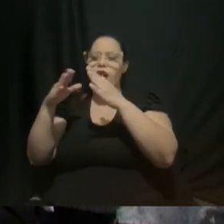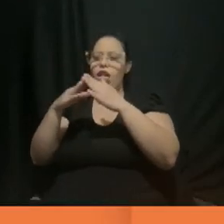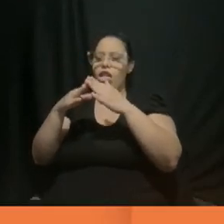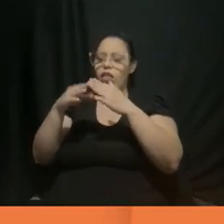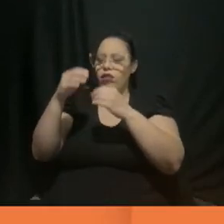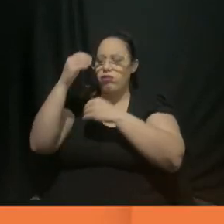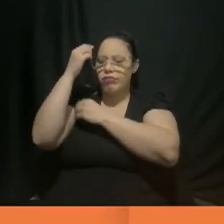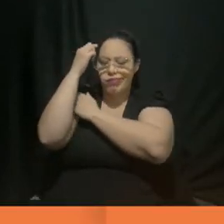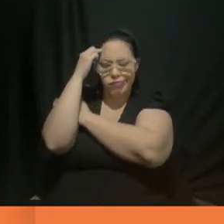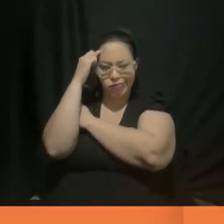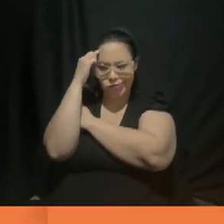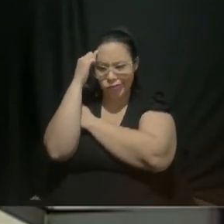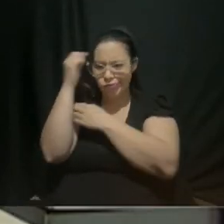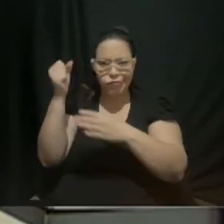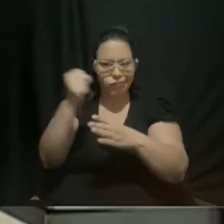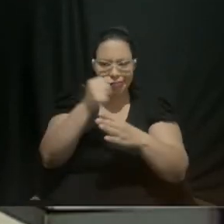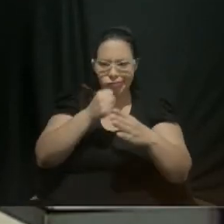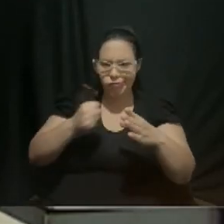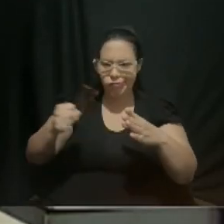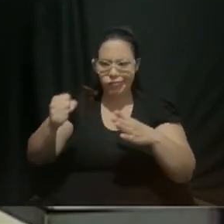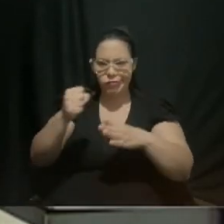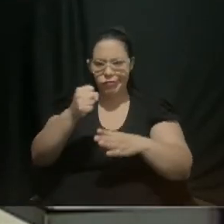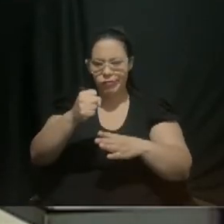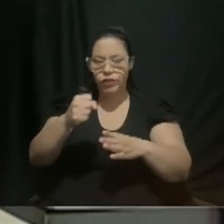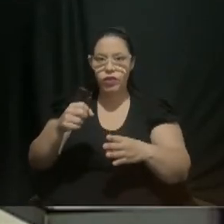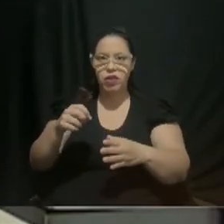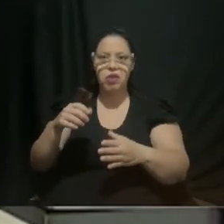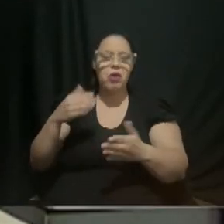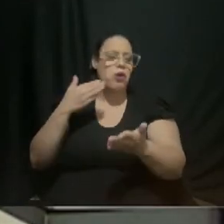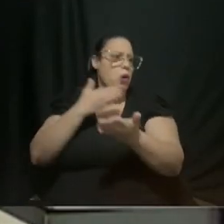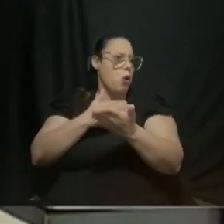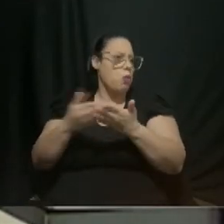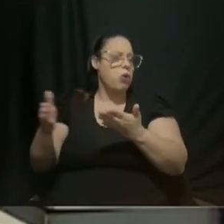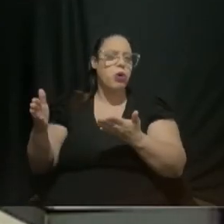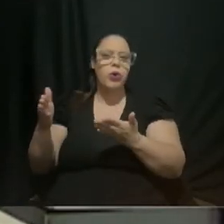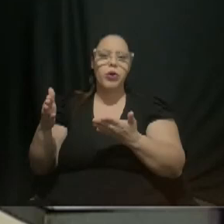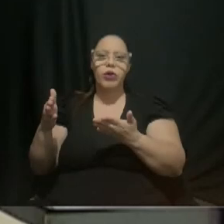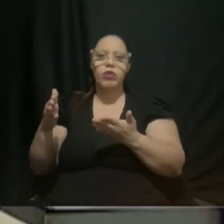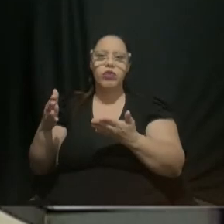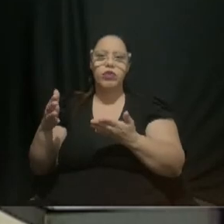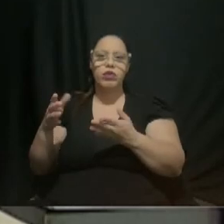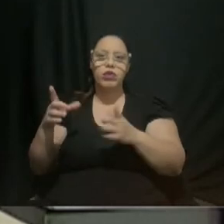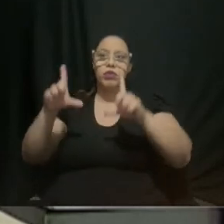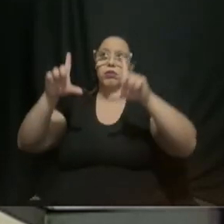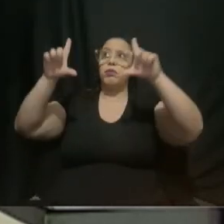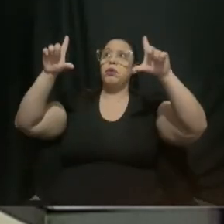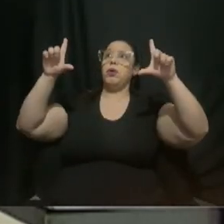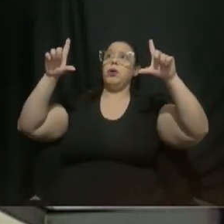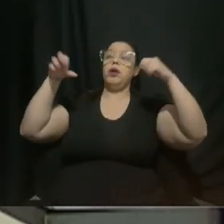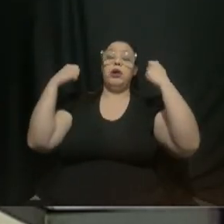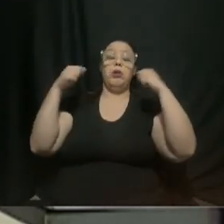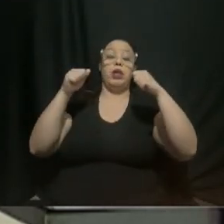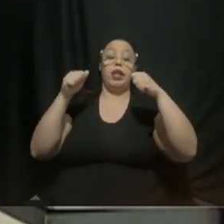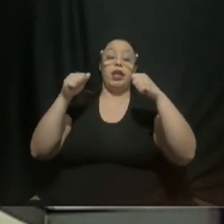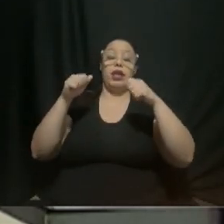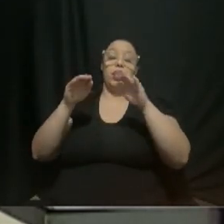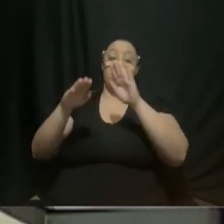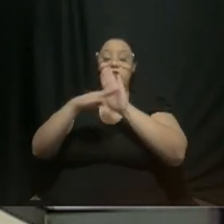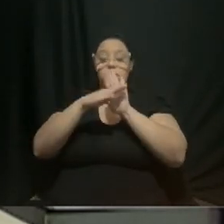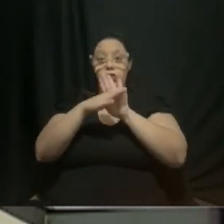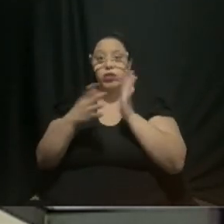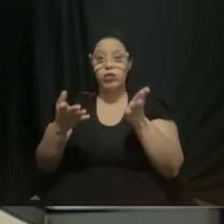cozinha. Então, assim, foi de repente, eu busquei, e aí eu vi aquela placa grande, tá precisando de ajudante, né? Aí eu lancei